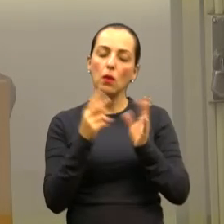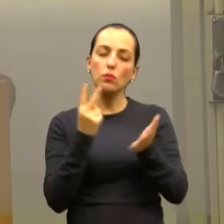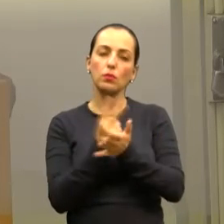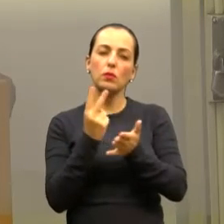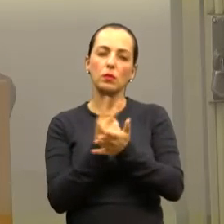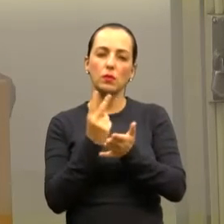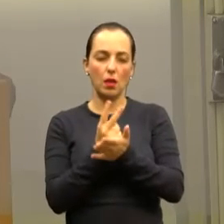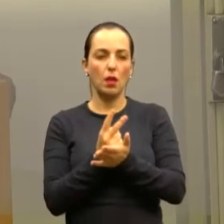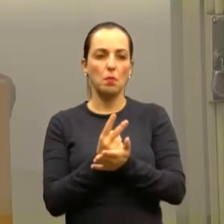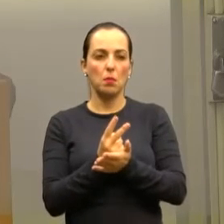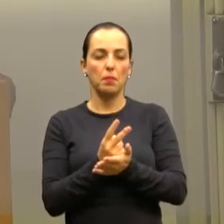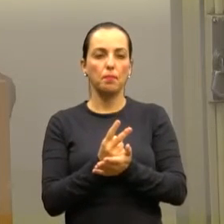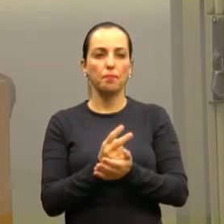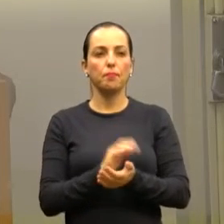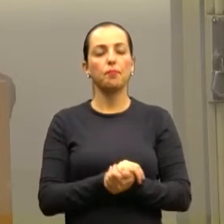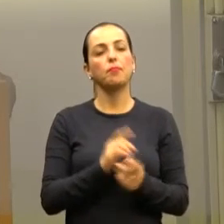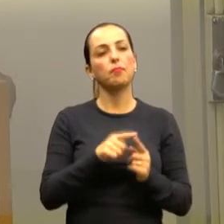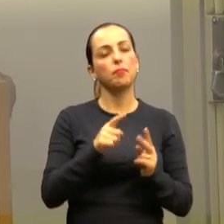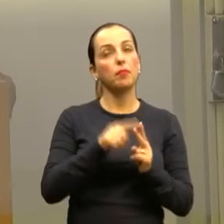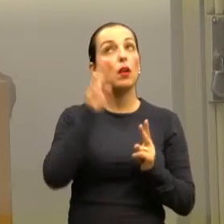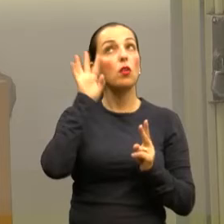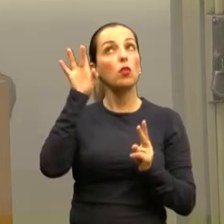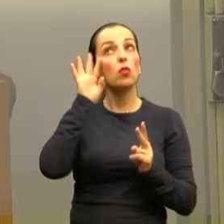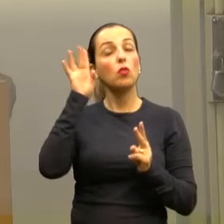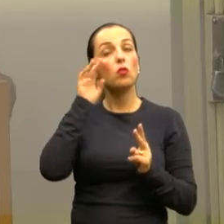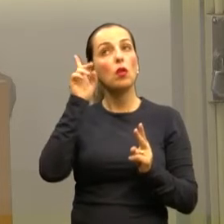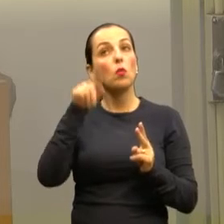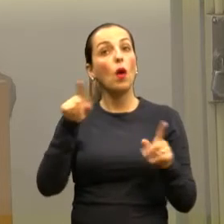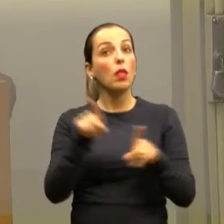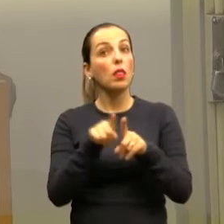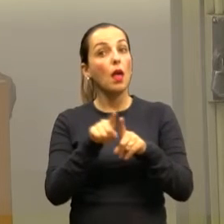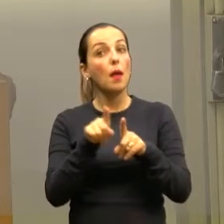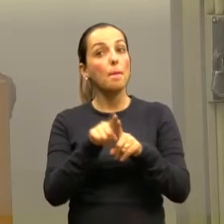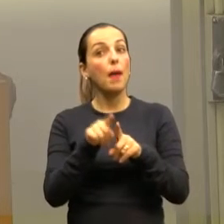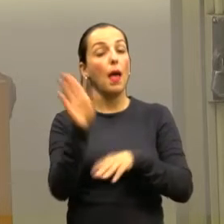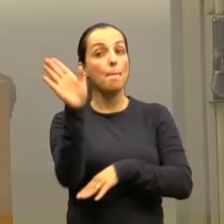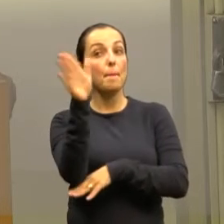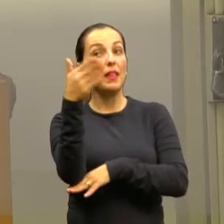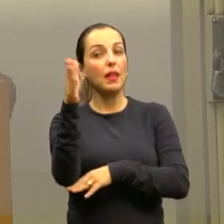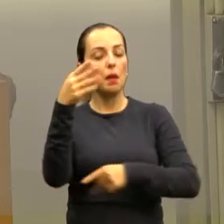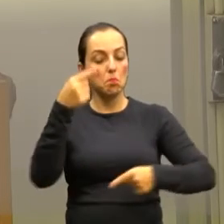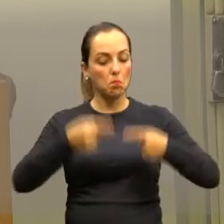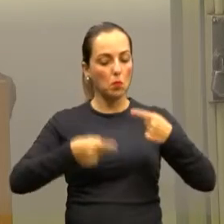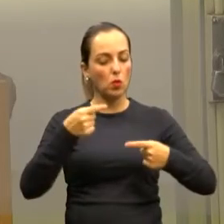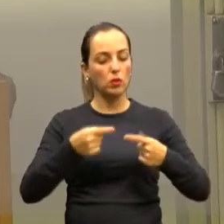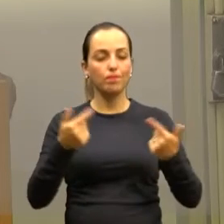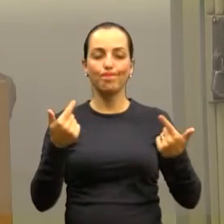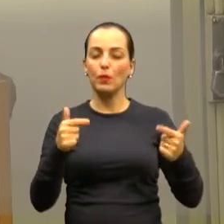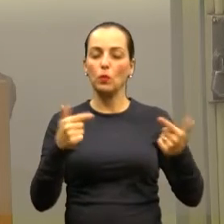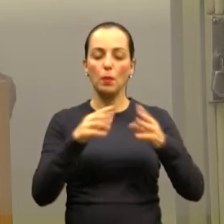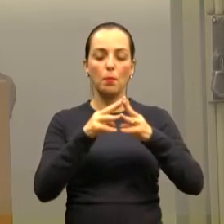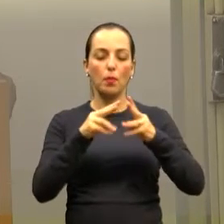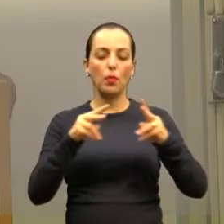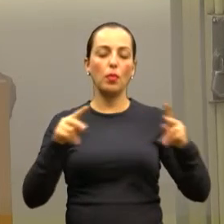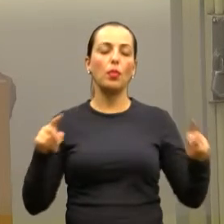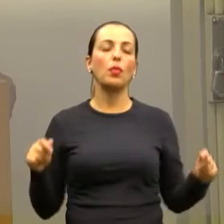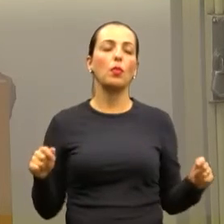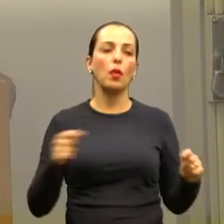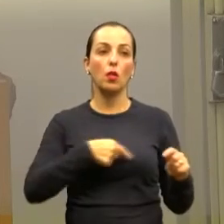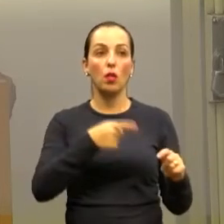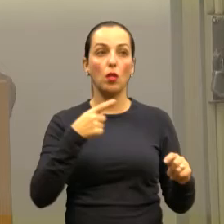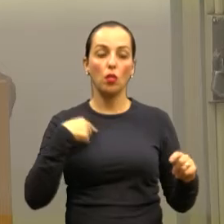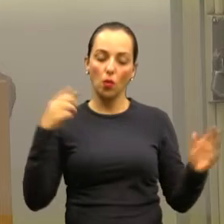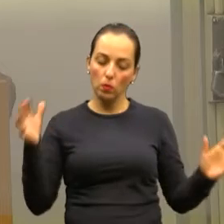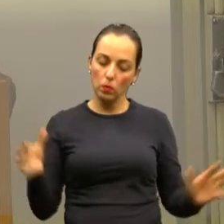e ir outro sonho meu era que não existe Bandeira política certo eu gostaria que todos nós se